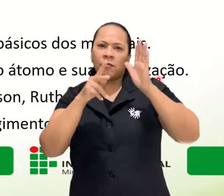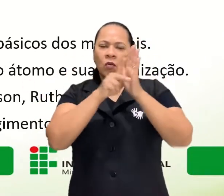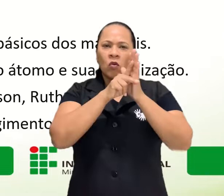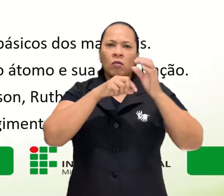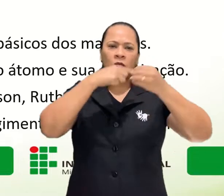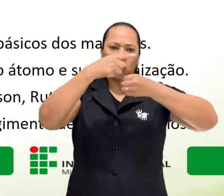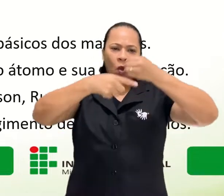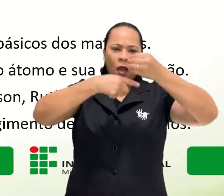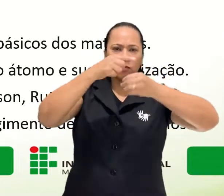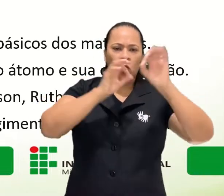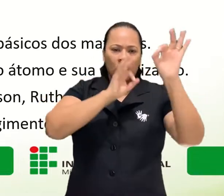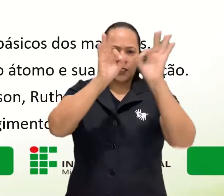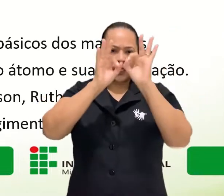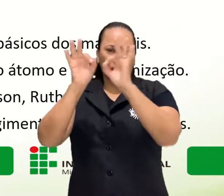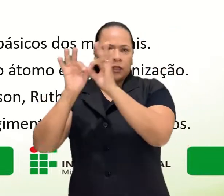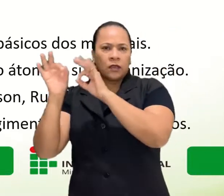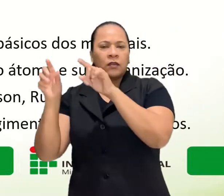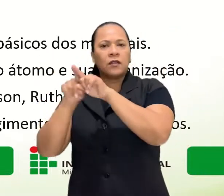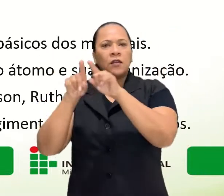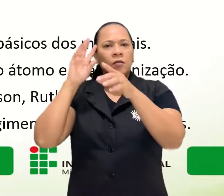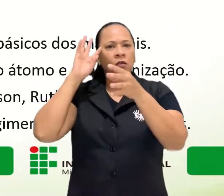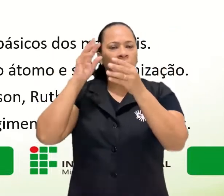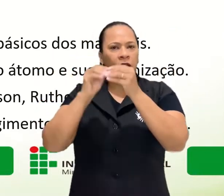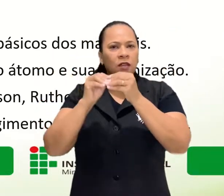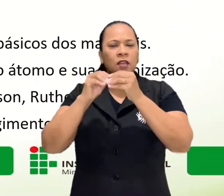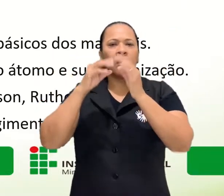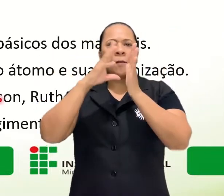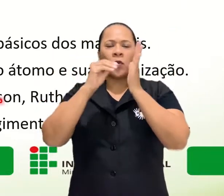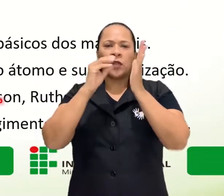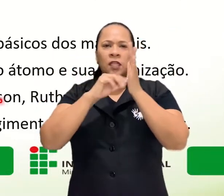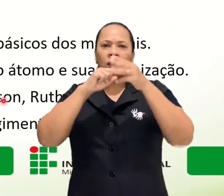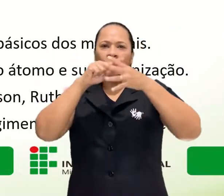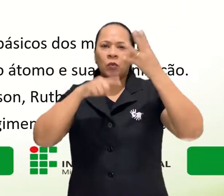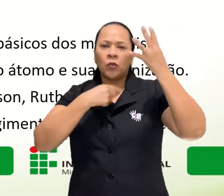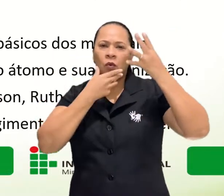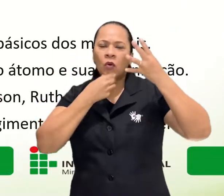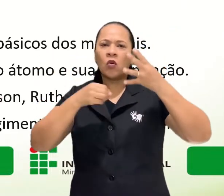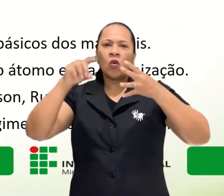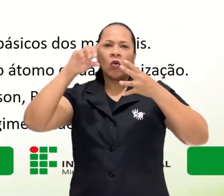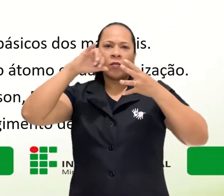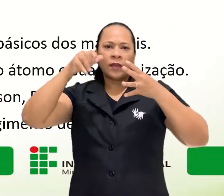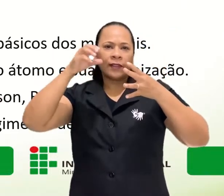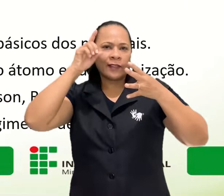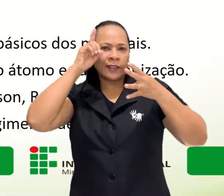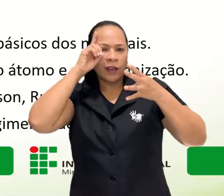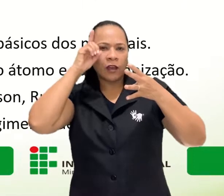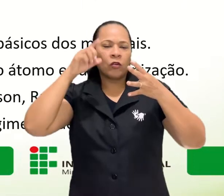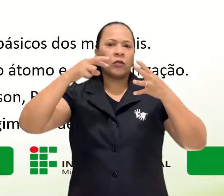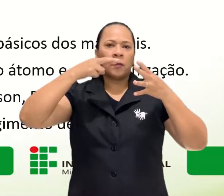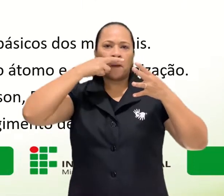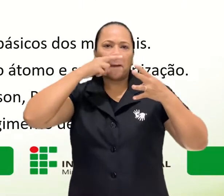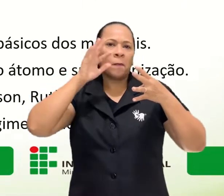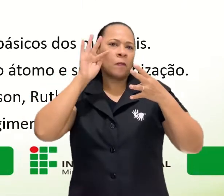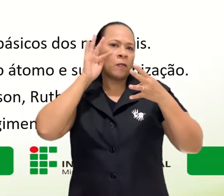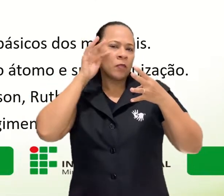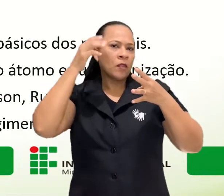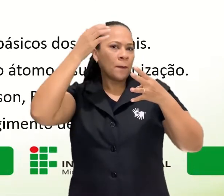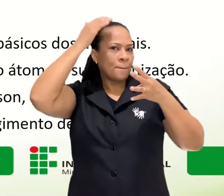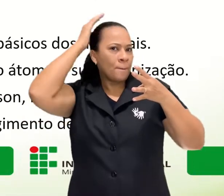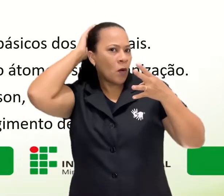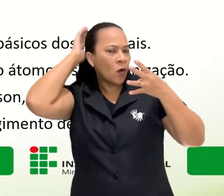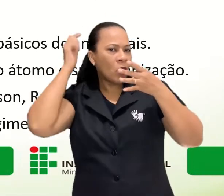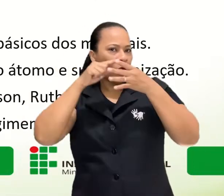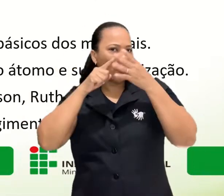organização, compreender os modelos atômicos de Dalton, Thomson, Rutherford e Bohr e perceber a influência